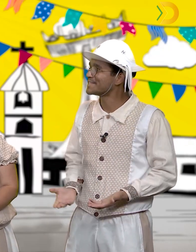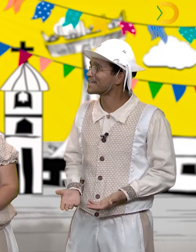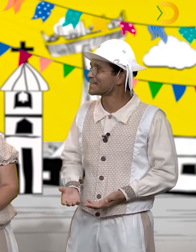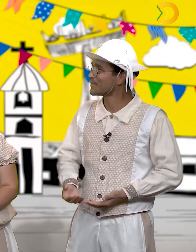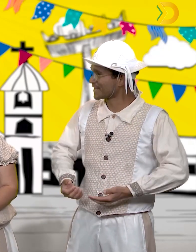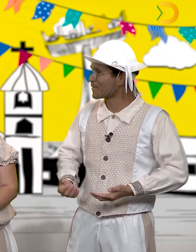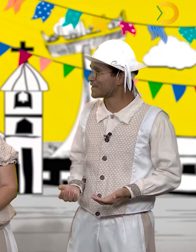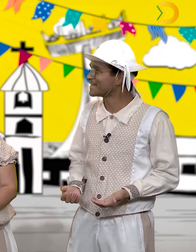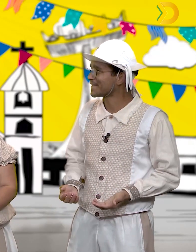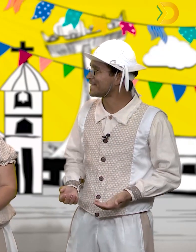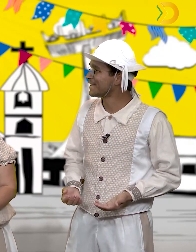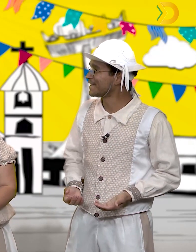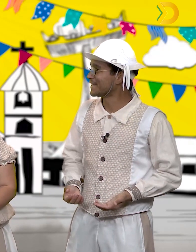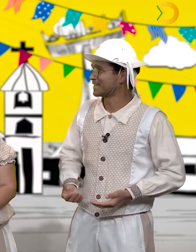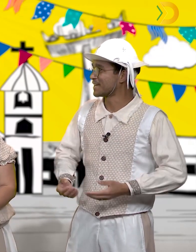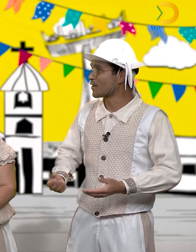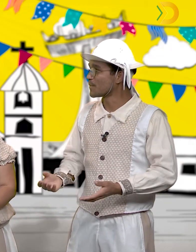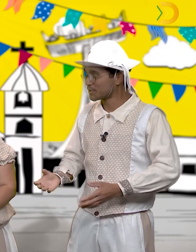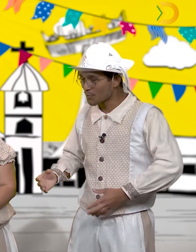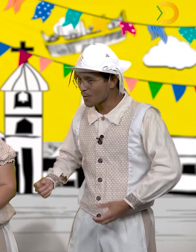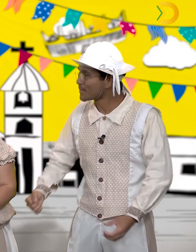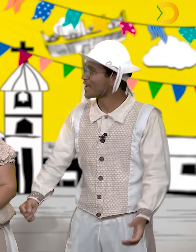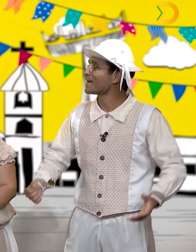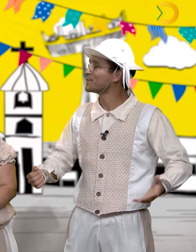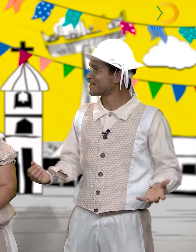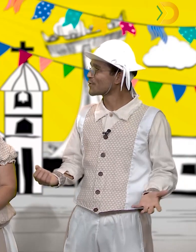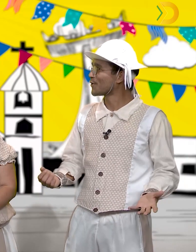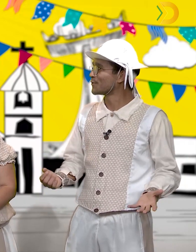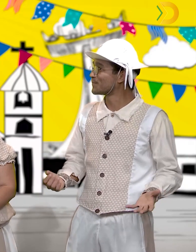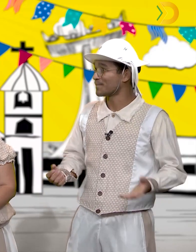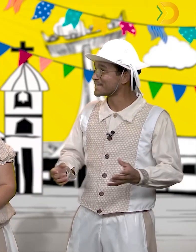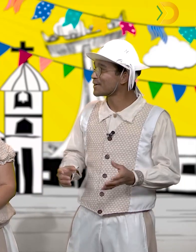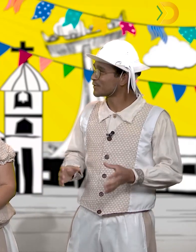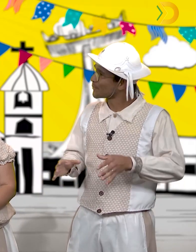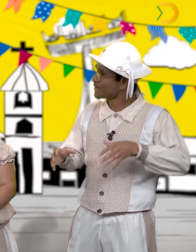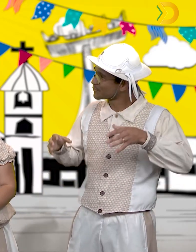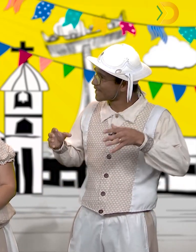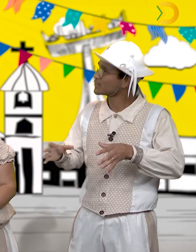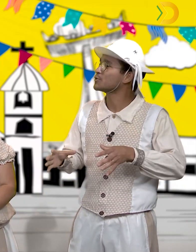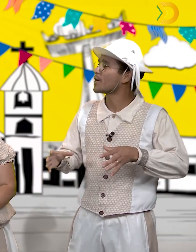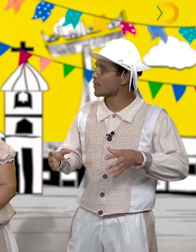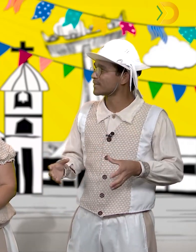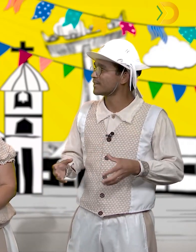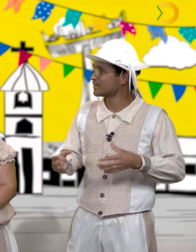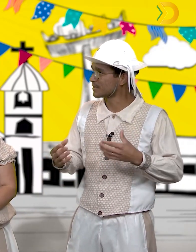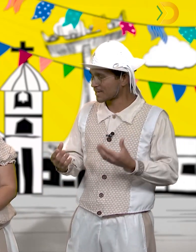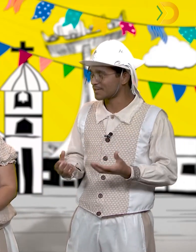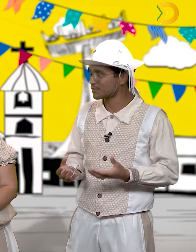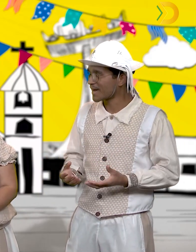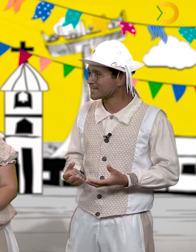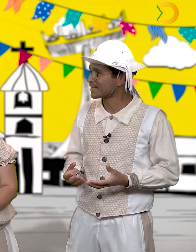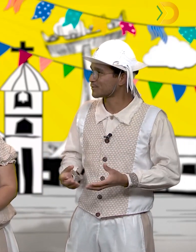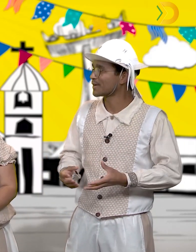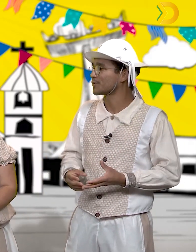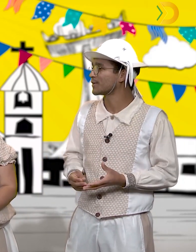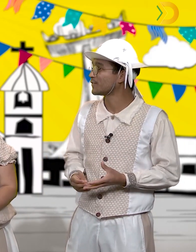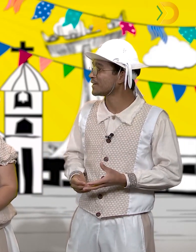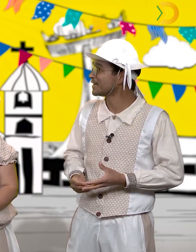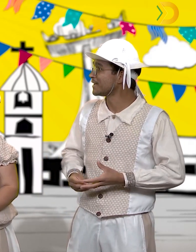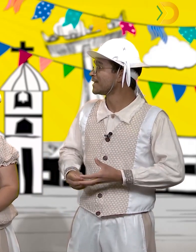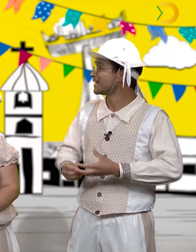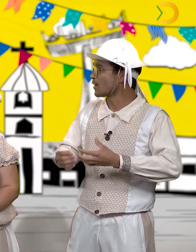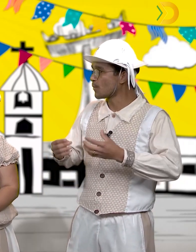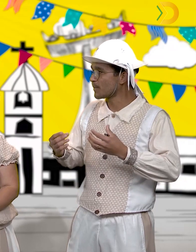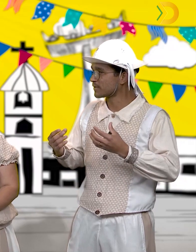força física também que a mulher tem, que geralmente o homem pega a mulher no colo, mas não, tem um momento dentro de uma roda que a gente faz, dentro da